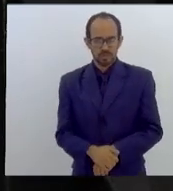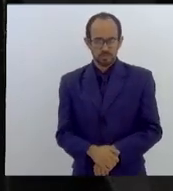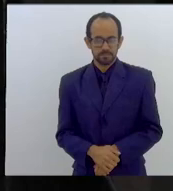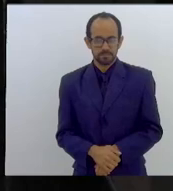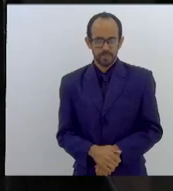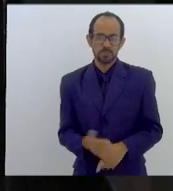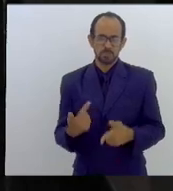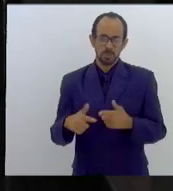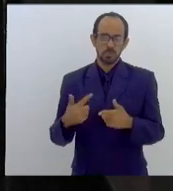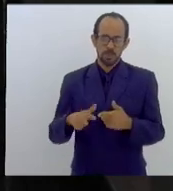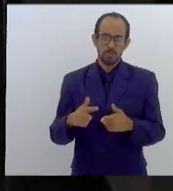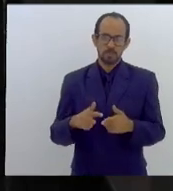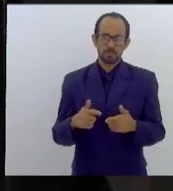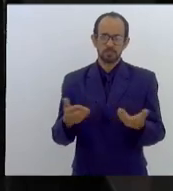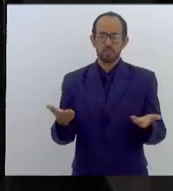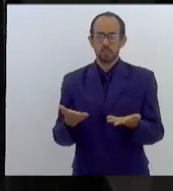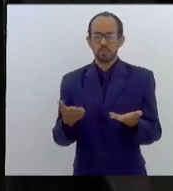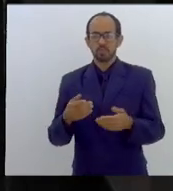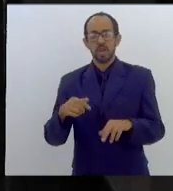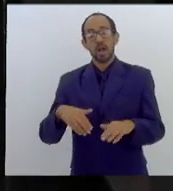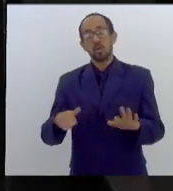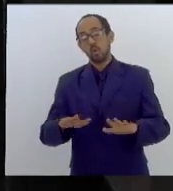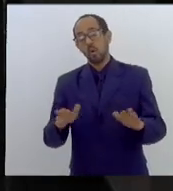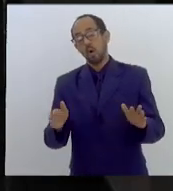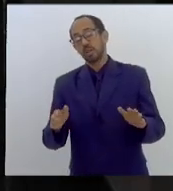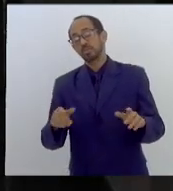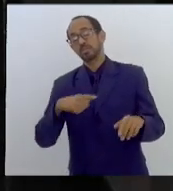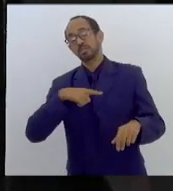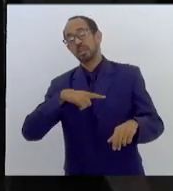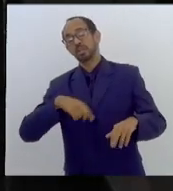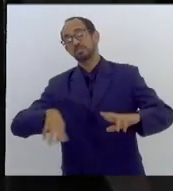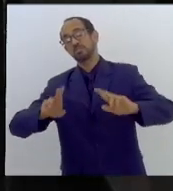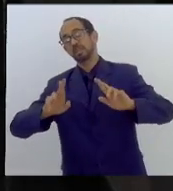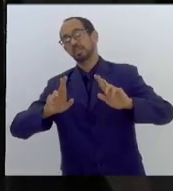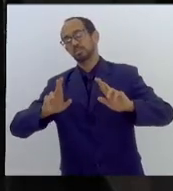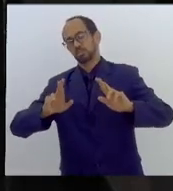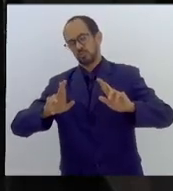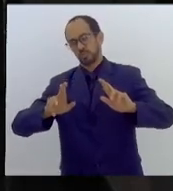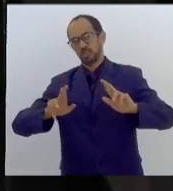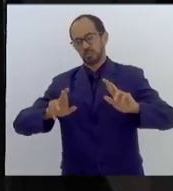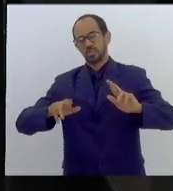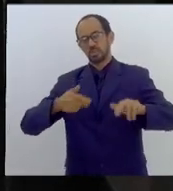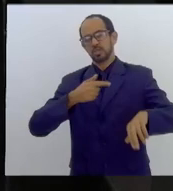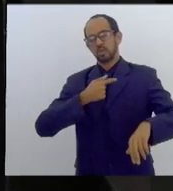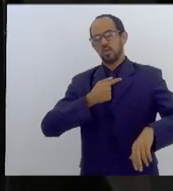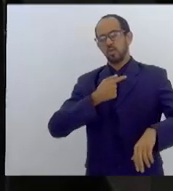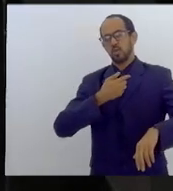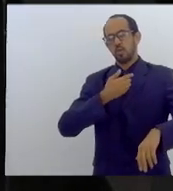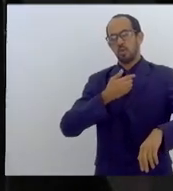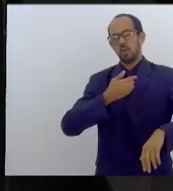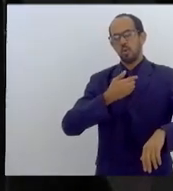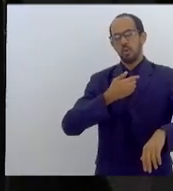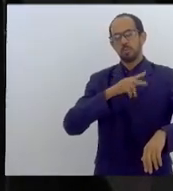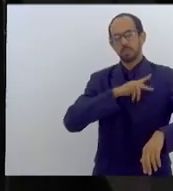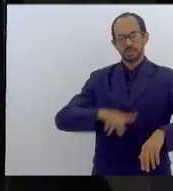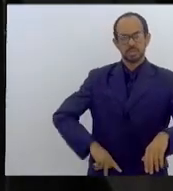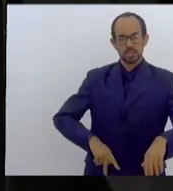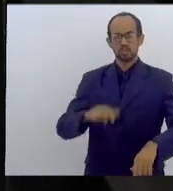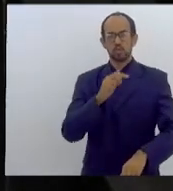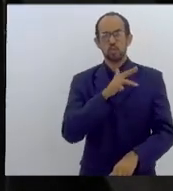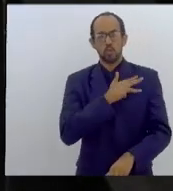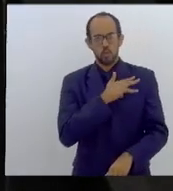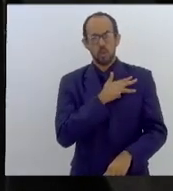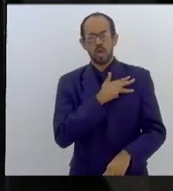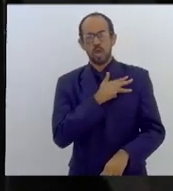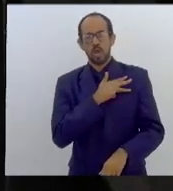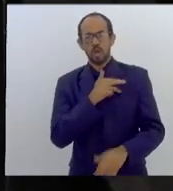grande. Evidentemente que a gente tem agora a expectativa que na esfera federal, com o governo do presidente Lula, a partir de 1º de janeiro, haja uma grande